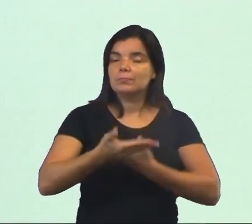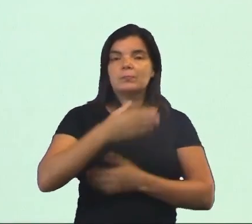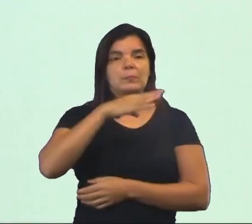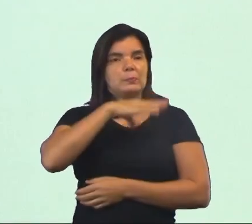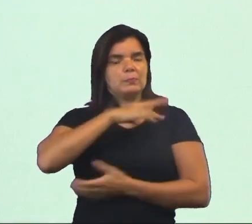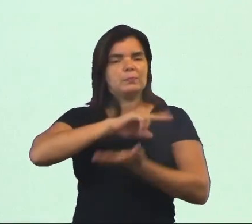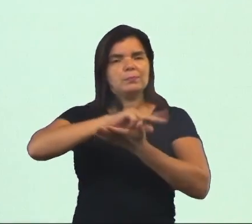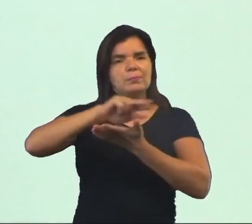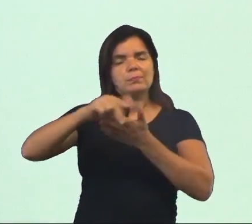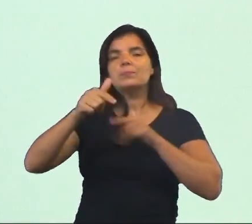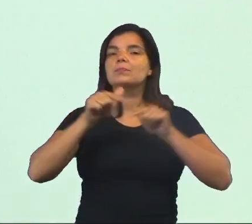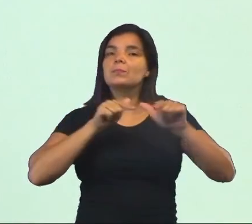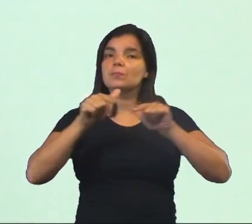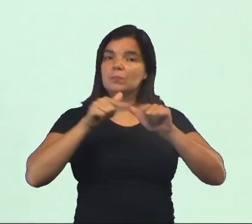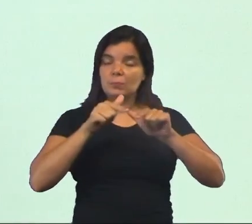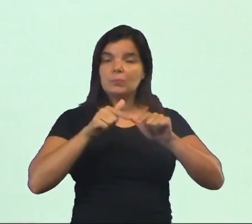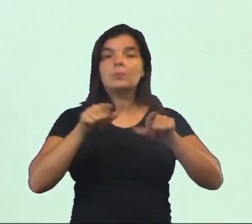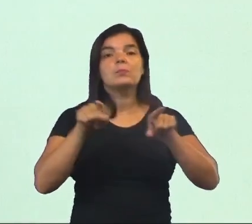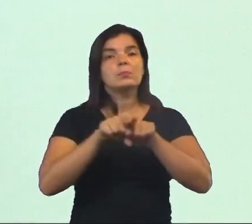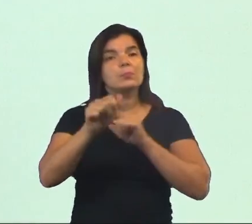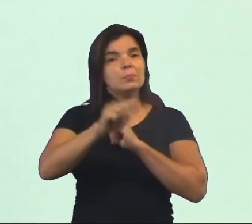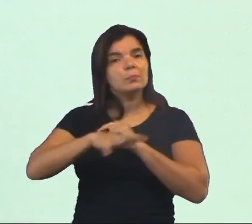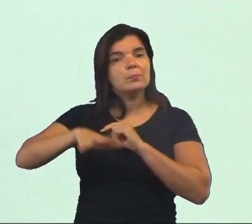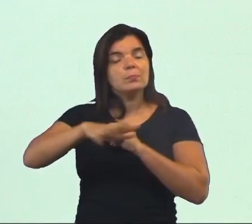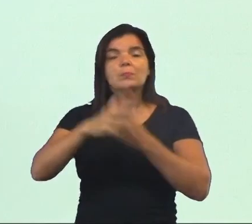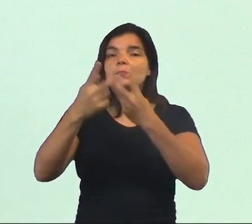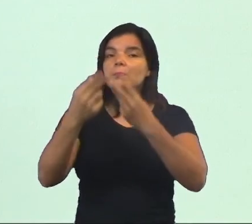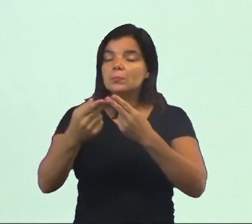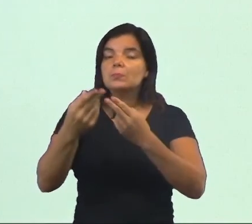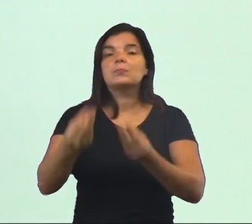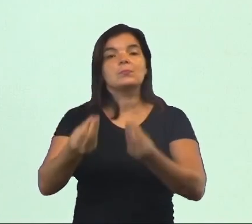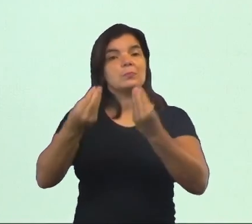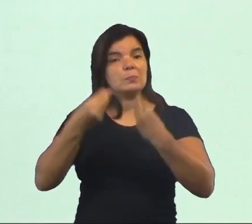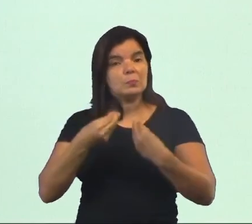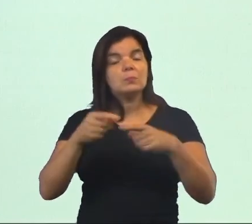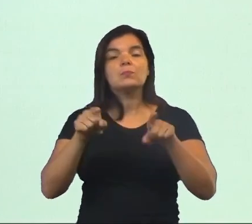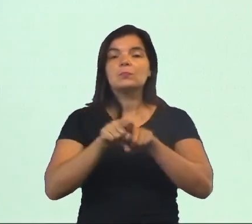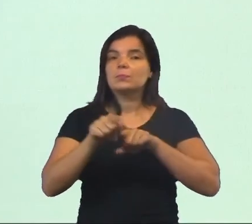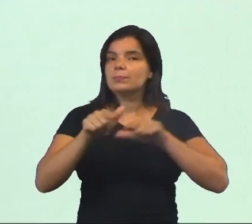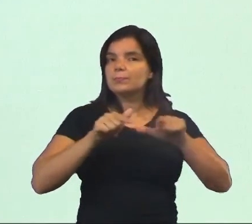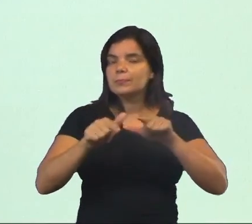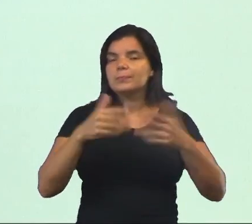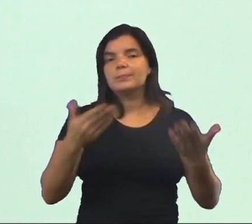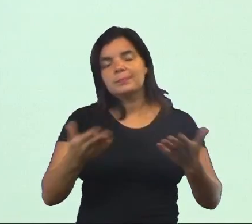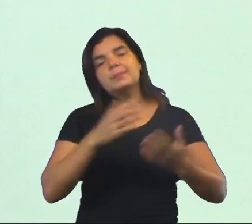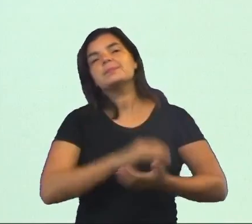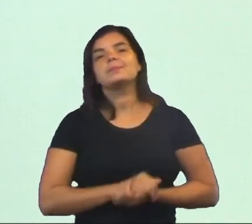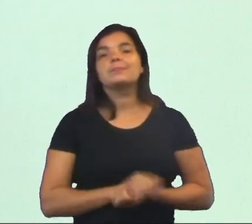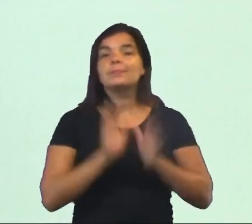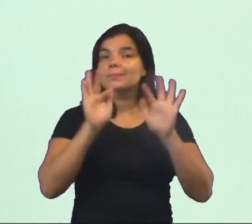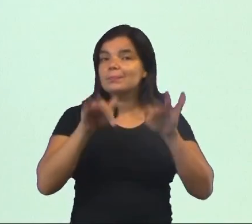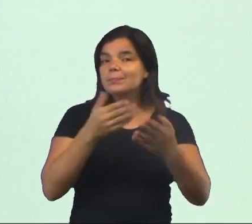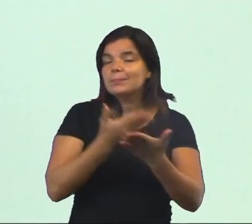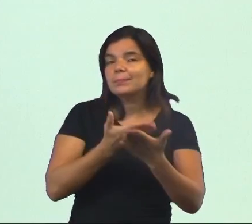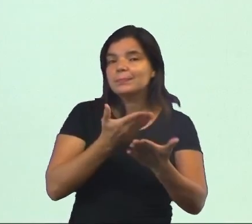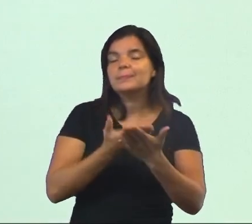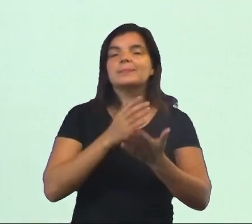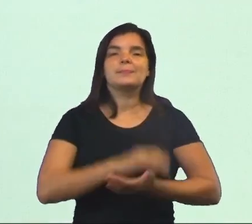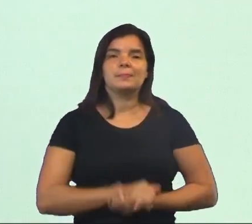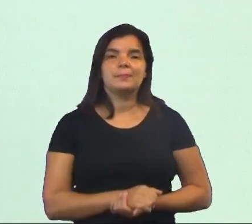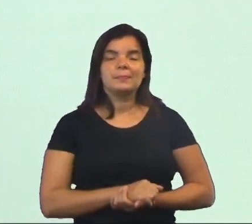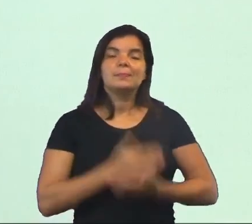fornecer diversos serviços para o campo, da mesma forma que o campo nos fornece vários serviços. E com isso, chegamos ao final da nossa